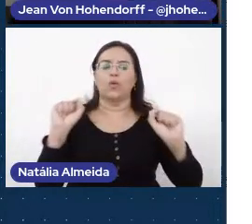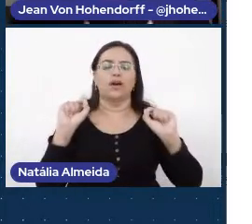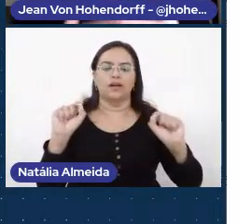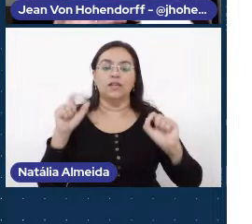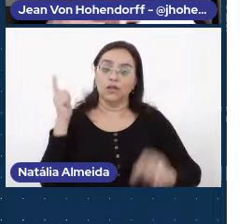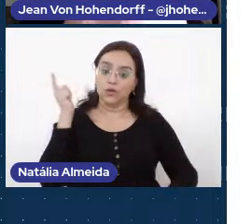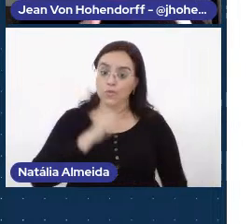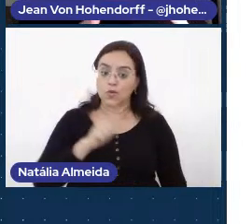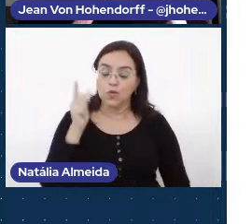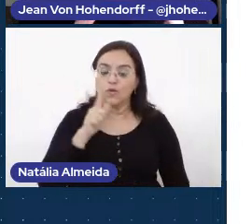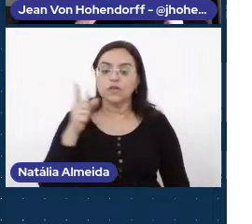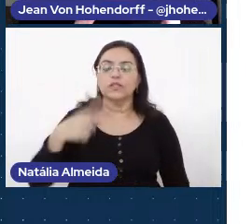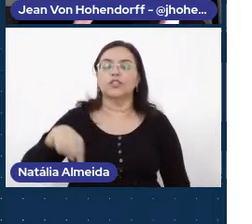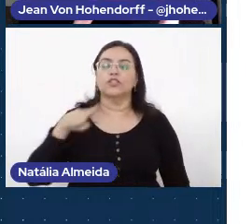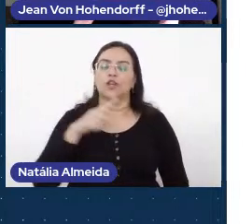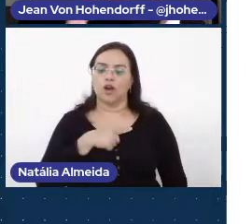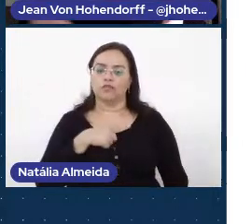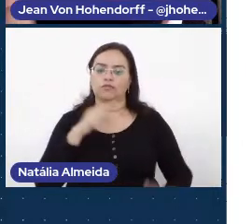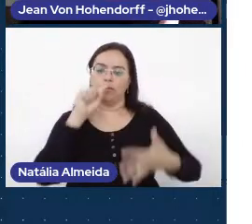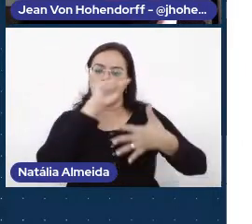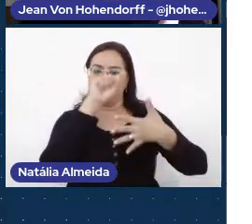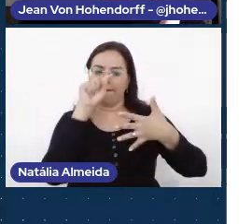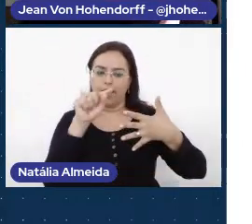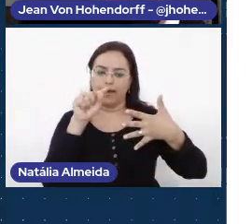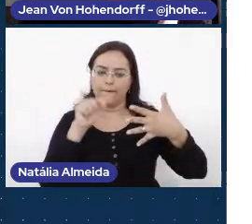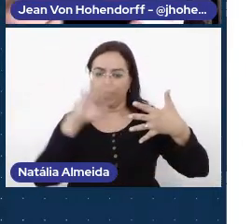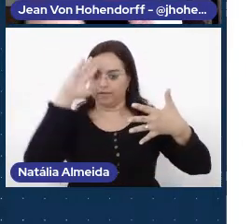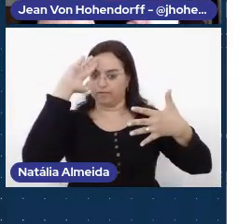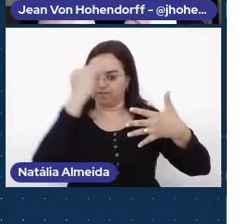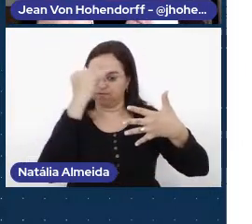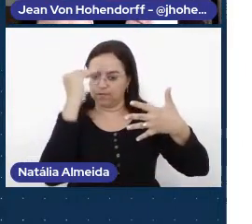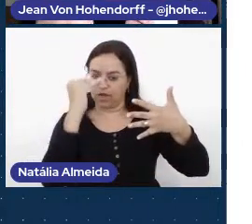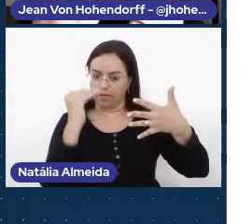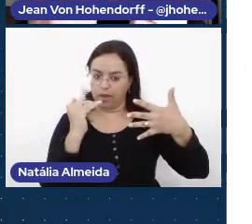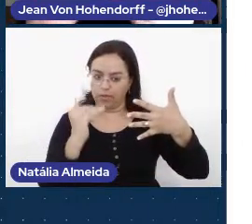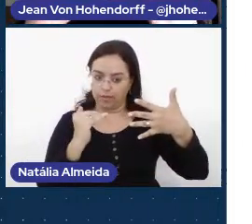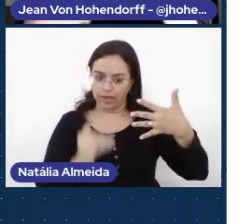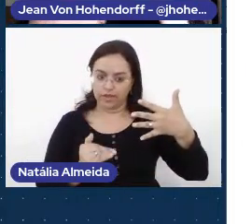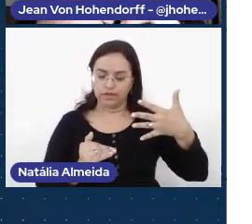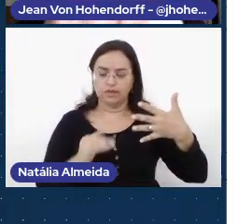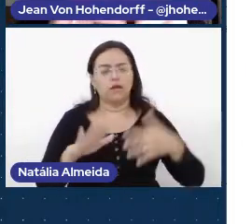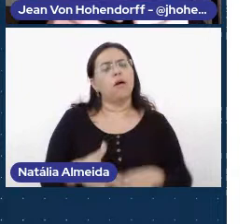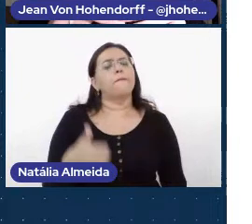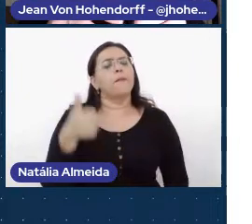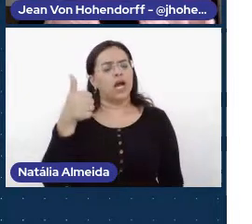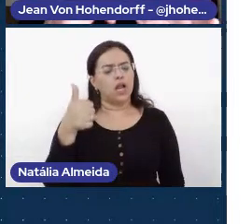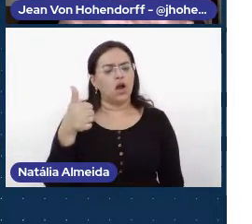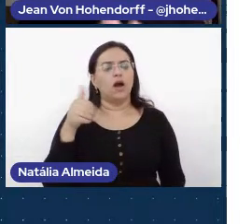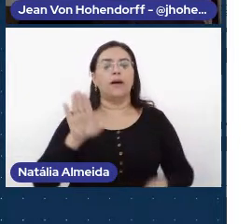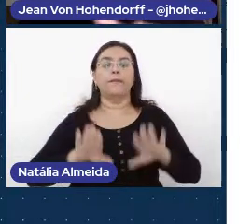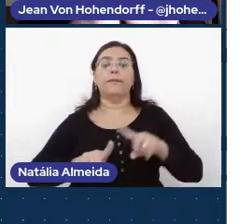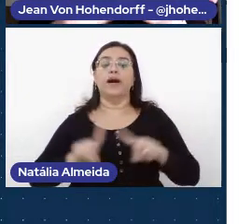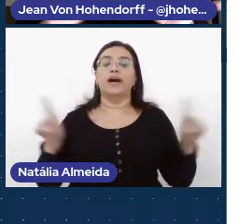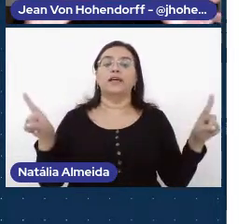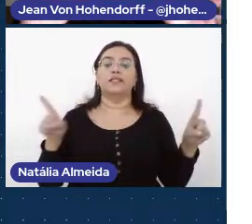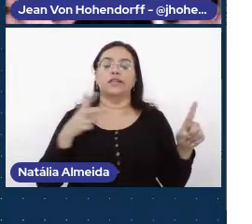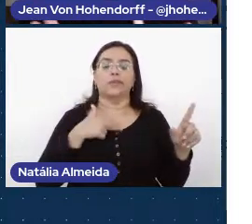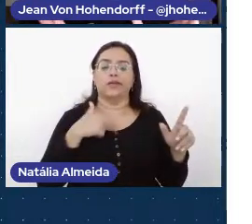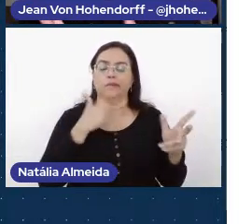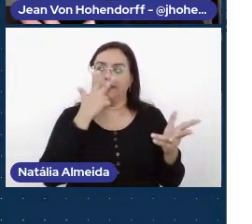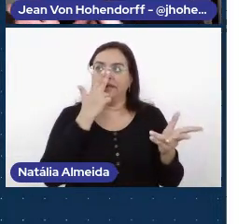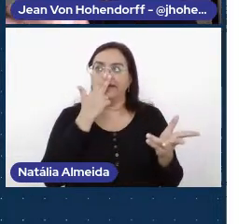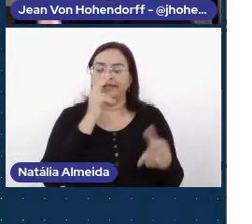conseguir atender esses critérios numa pesquisa e, consequentemente, no artigo, melhor. Mas a gente também não pode ficar refém achando que, se não